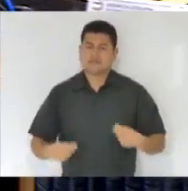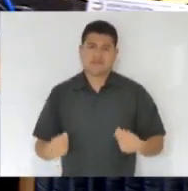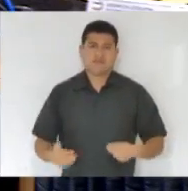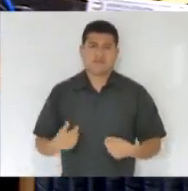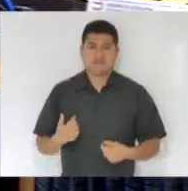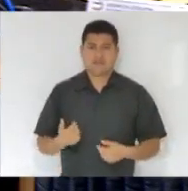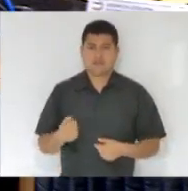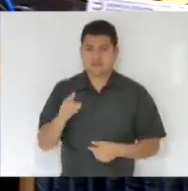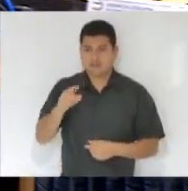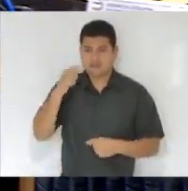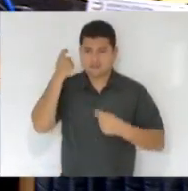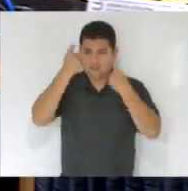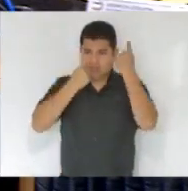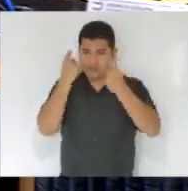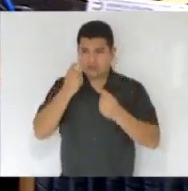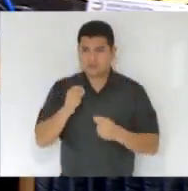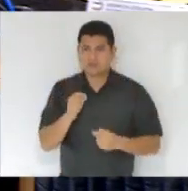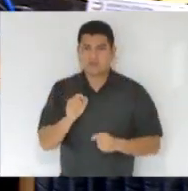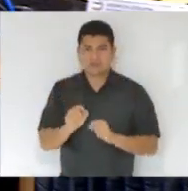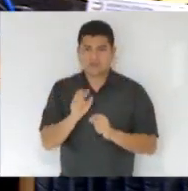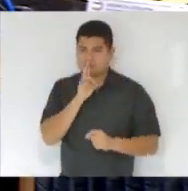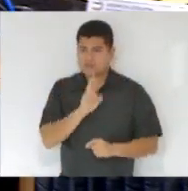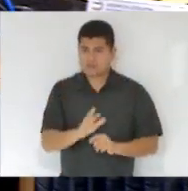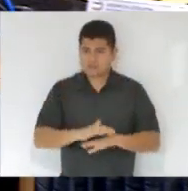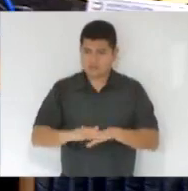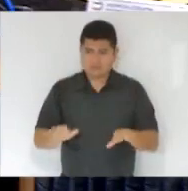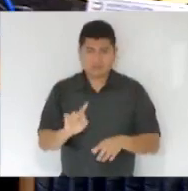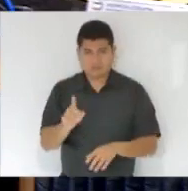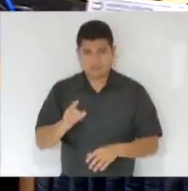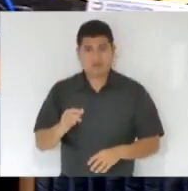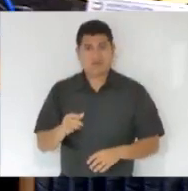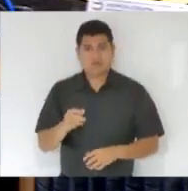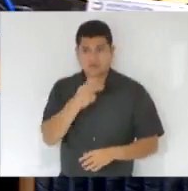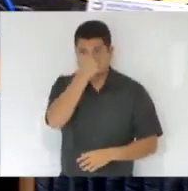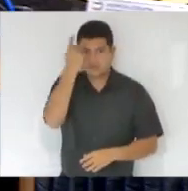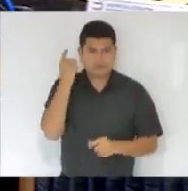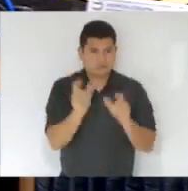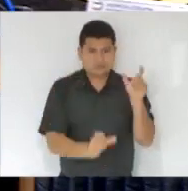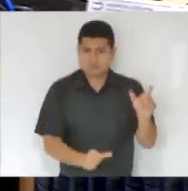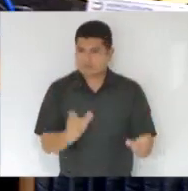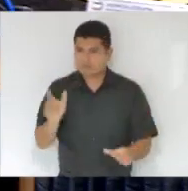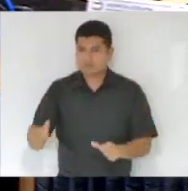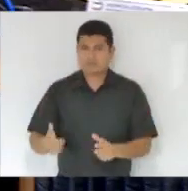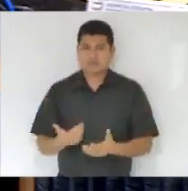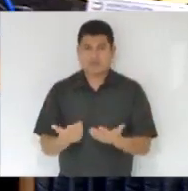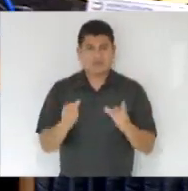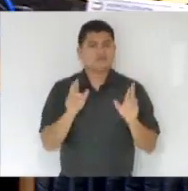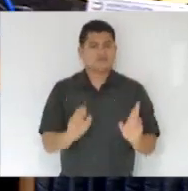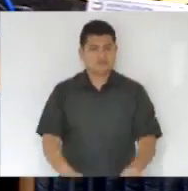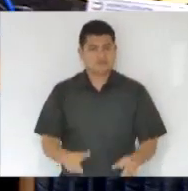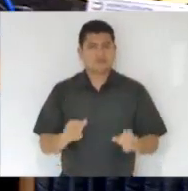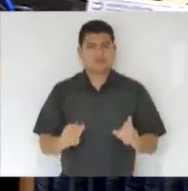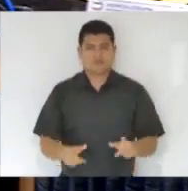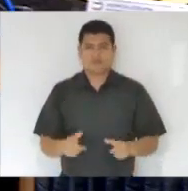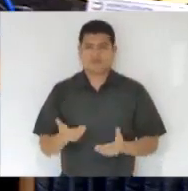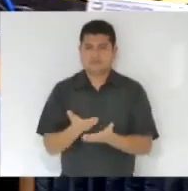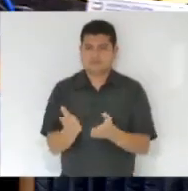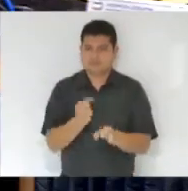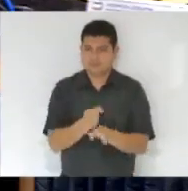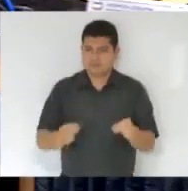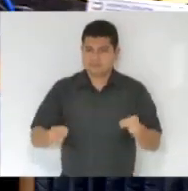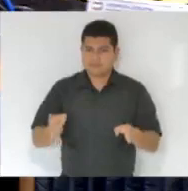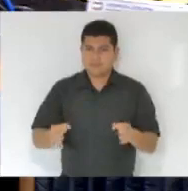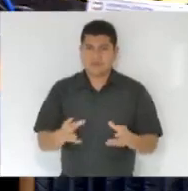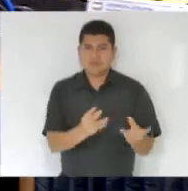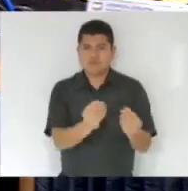é um diferencial no teu mandato, e envolvendo todos os setores que trabalham em prol do ser humano, muitas igrejas